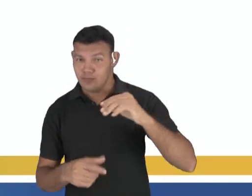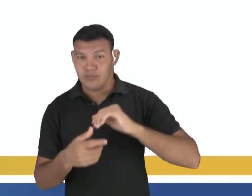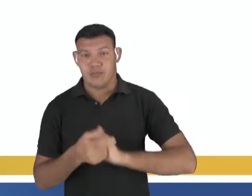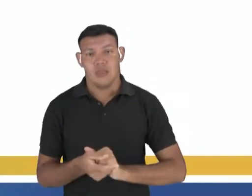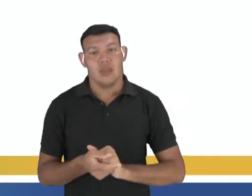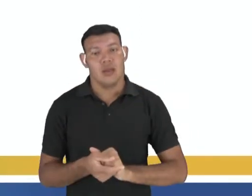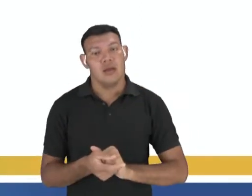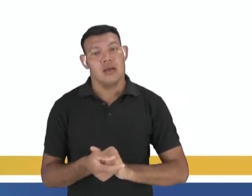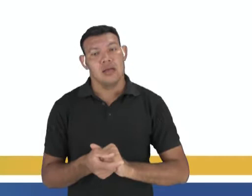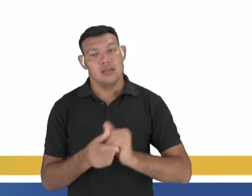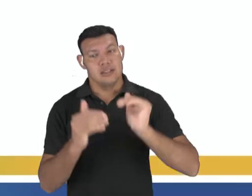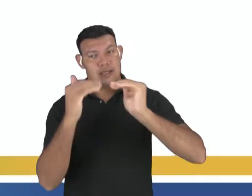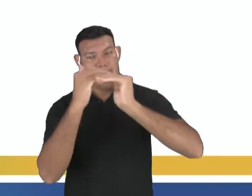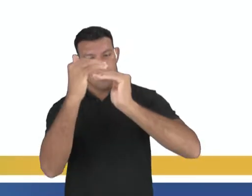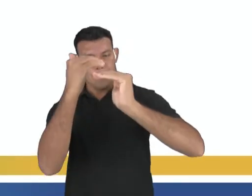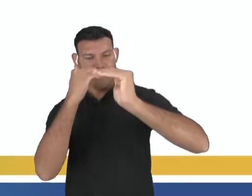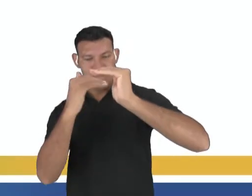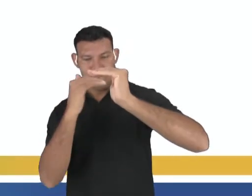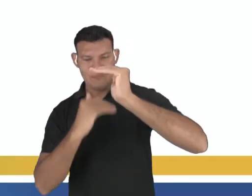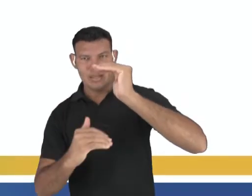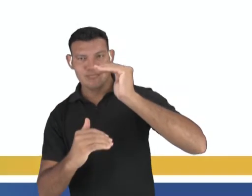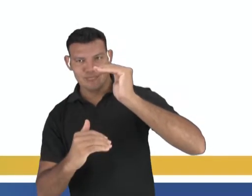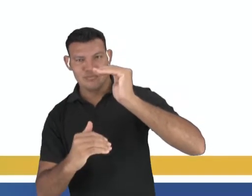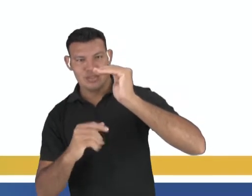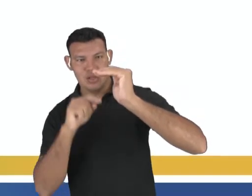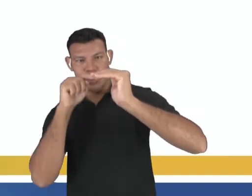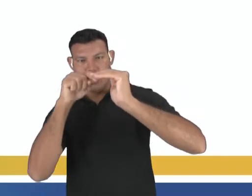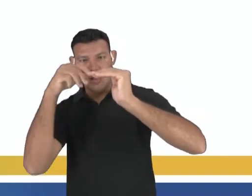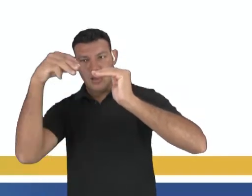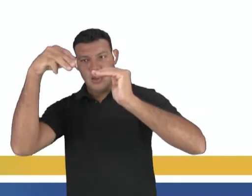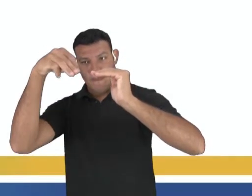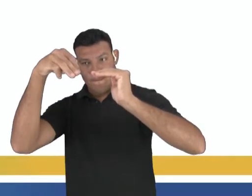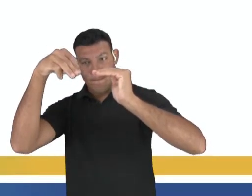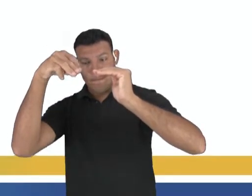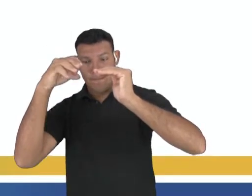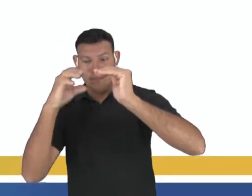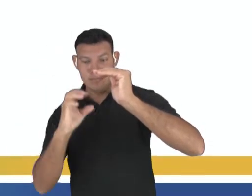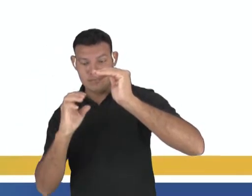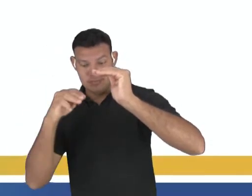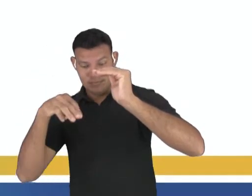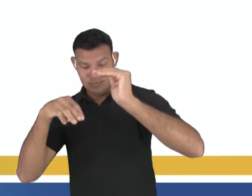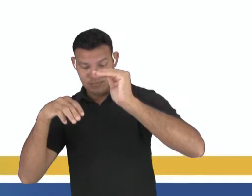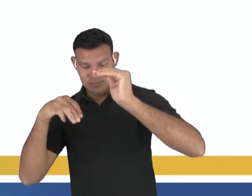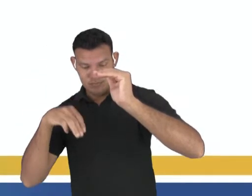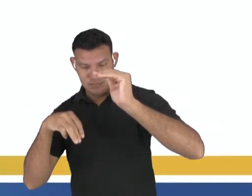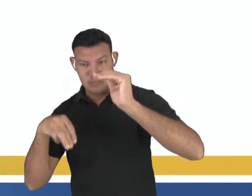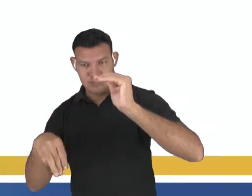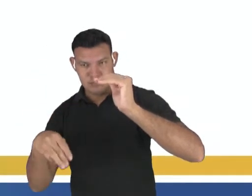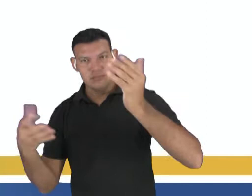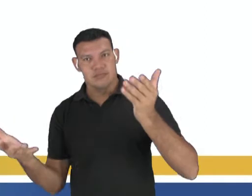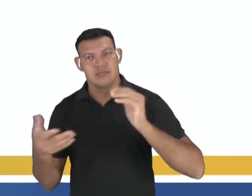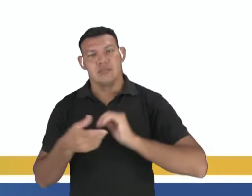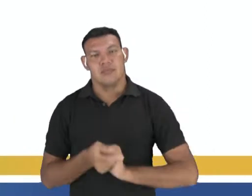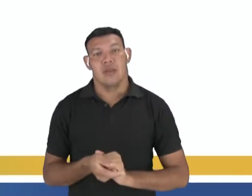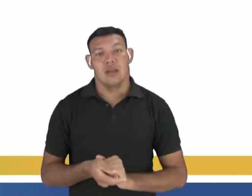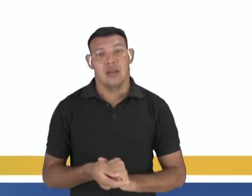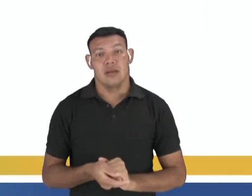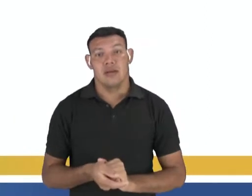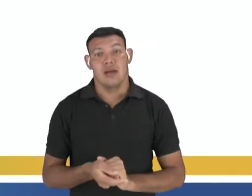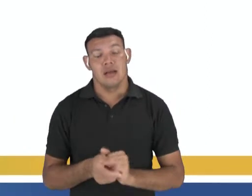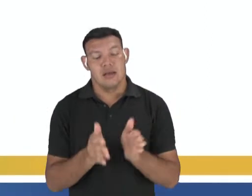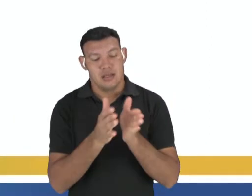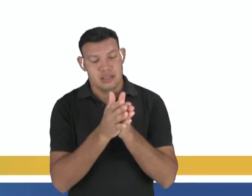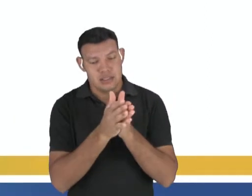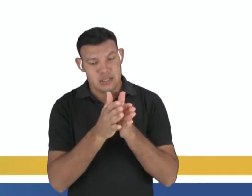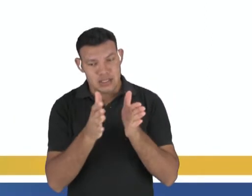um submúltiplo do metro, certinho? Então vamos lembrar que cada metro tem 100